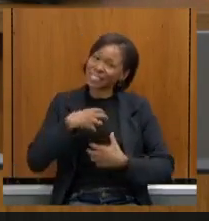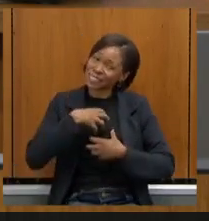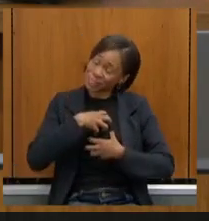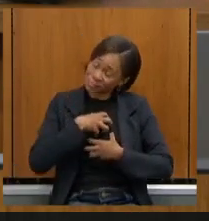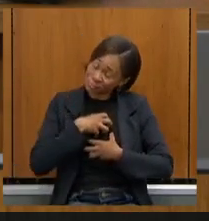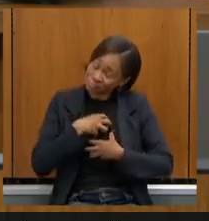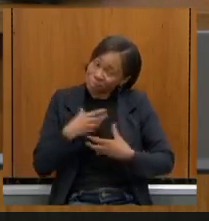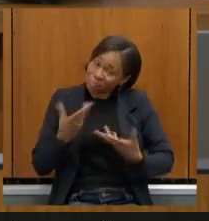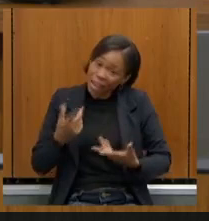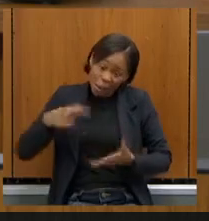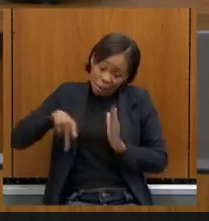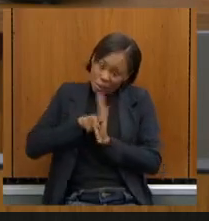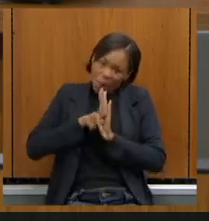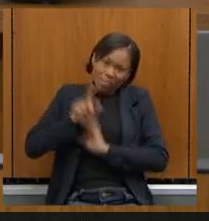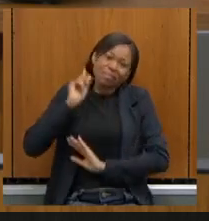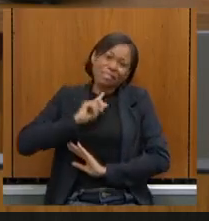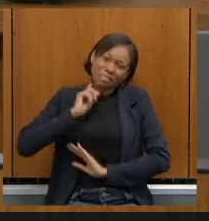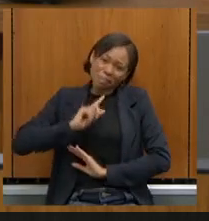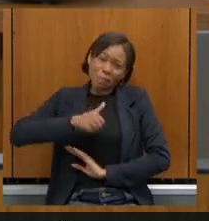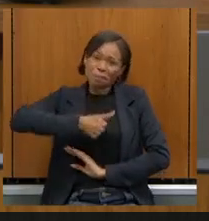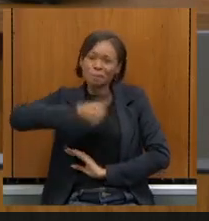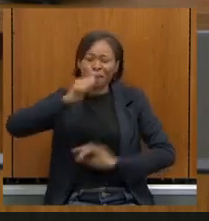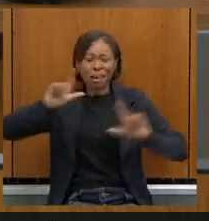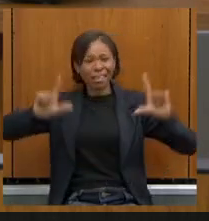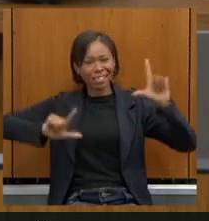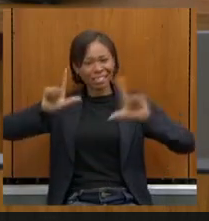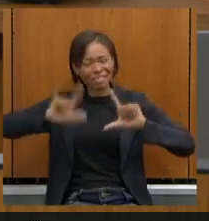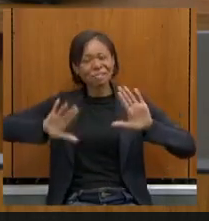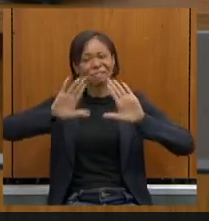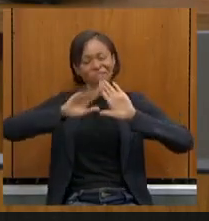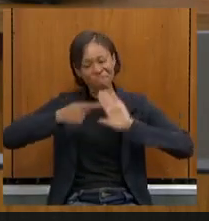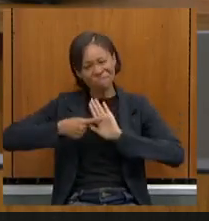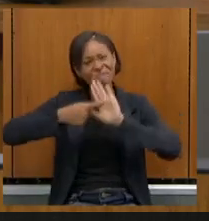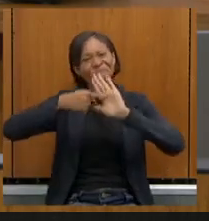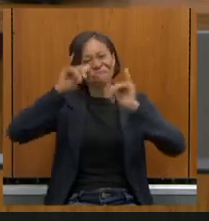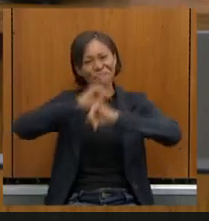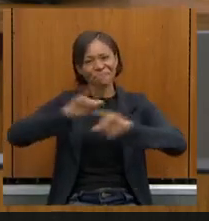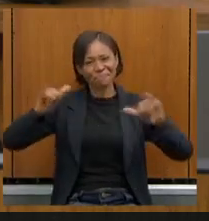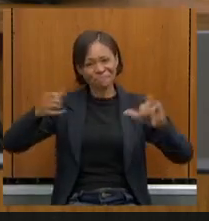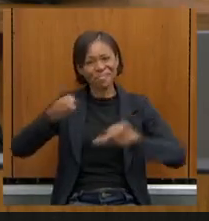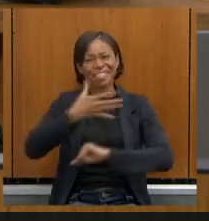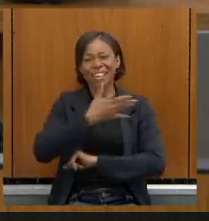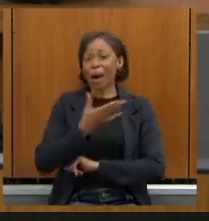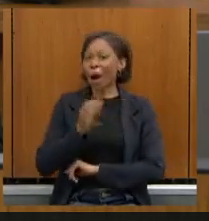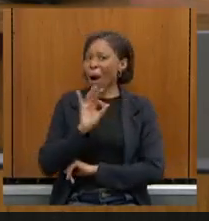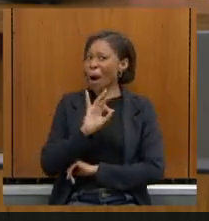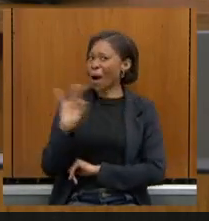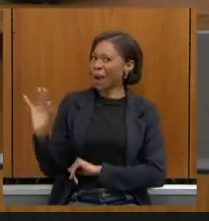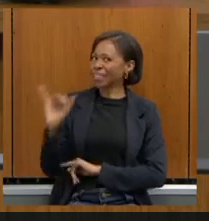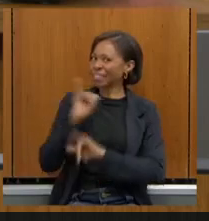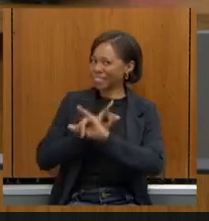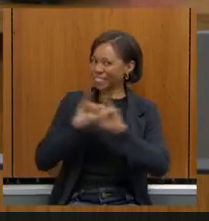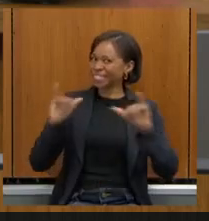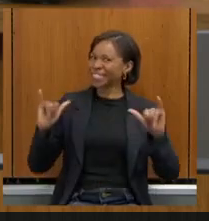Em primeira mão para a TV Assembleia, tá, deputado Bosco? Ótimo. Excelente notícia, secretário.